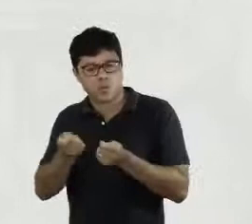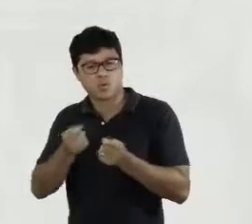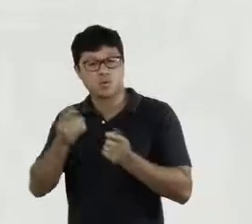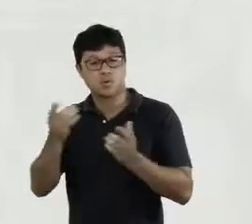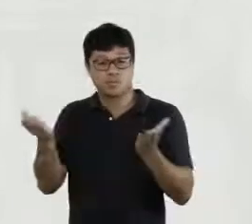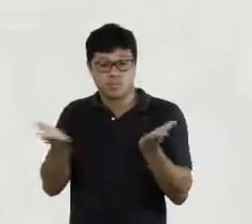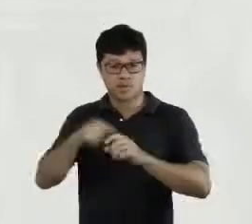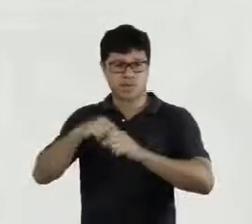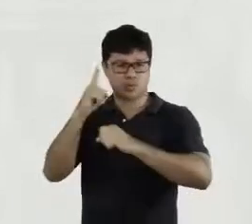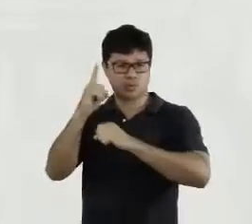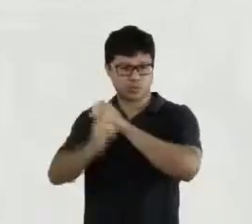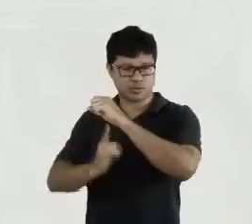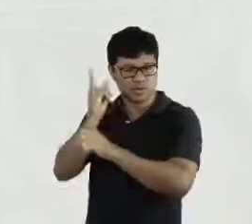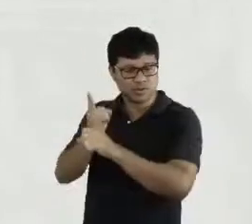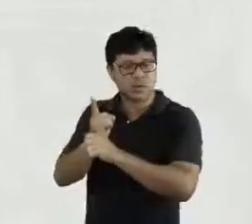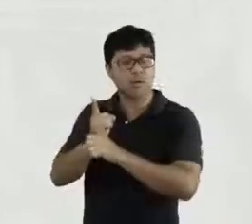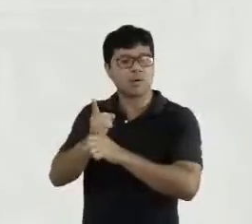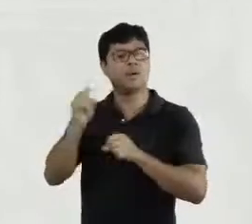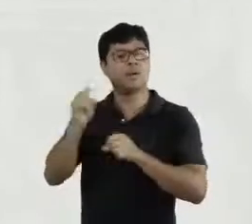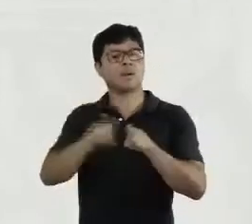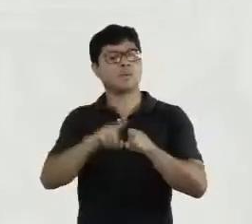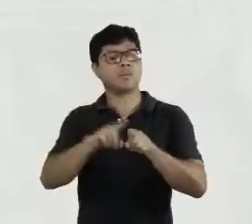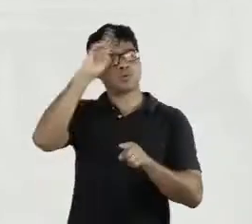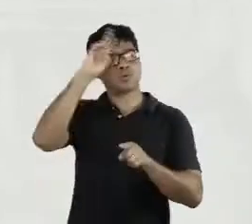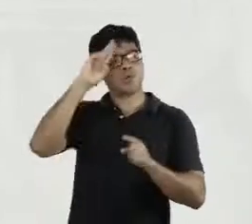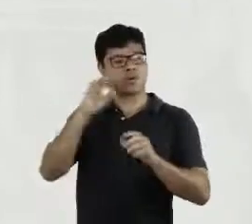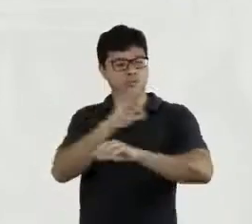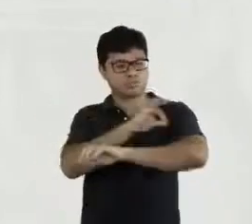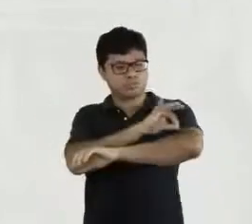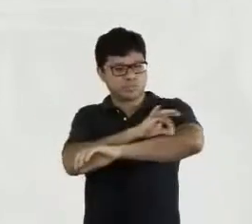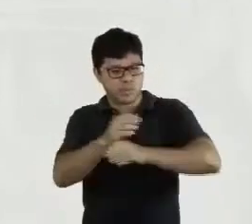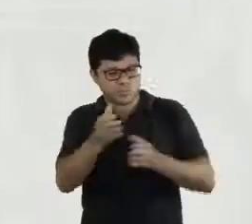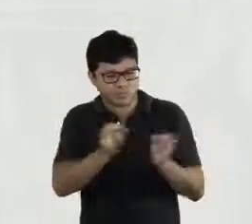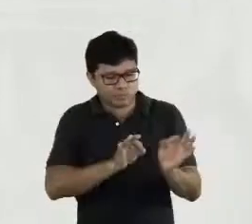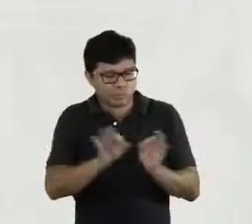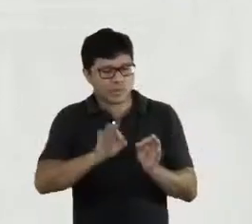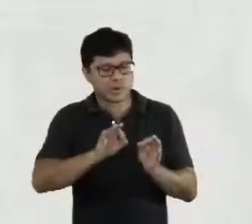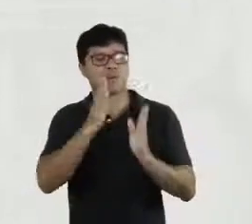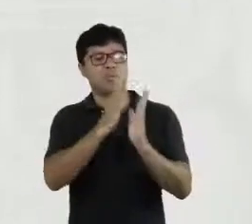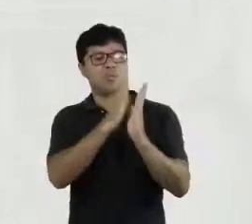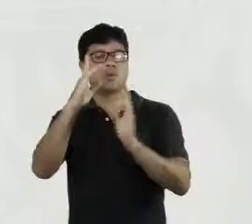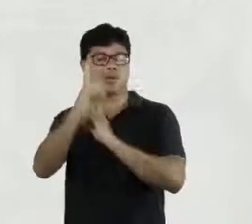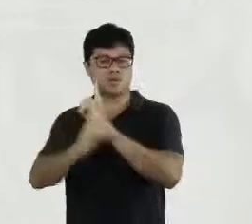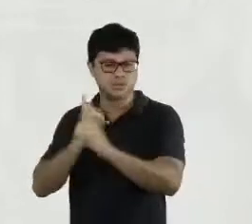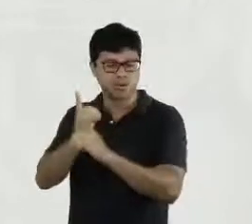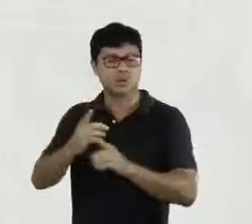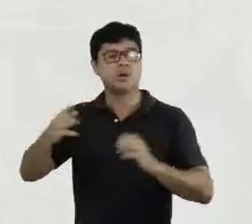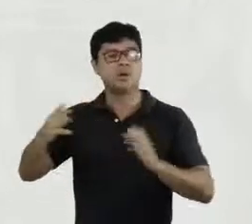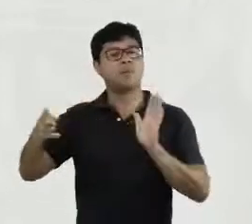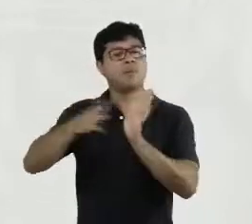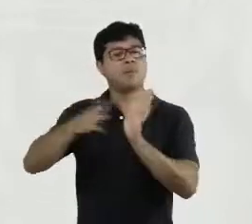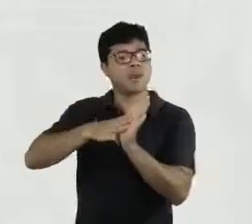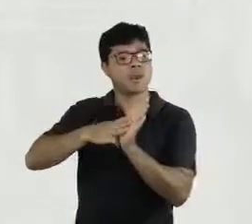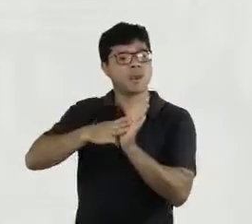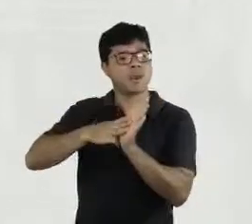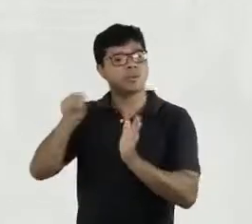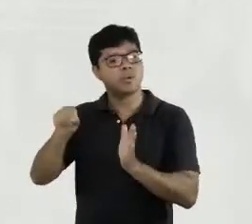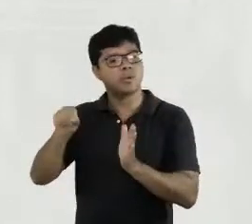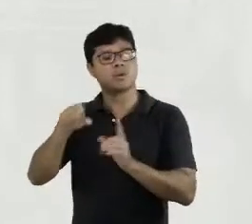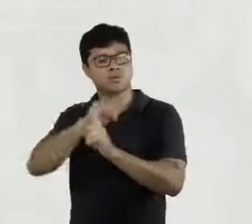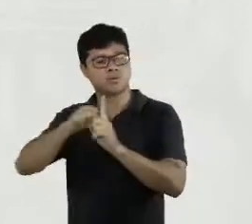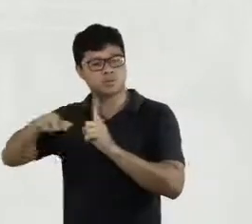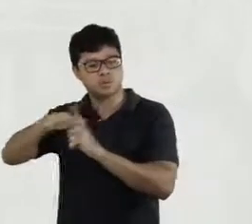Era Digital, História Bibliográfica Literária e Biblioteconomia Digital. É membro fundador da